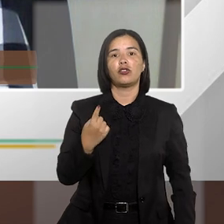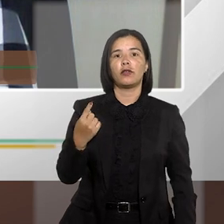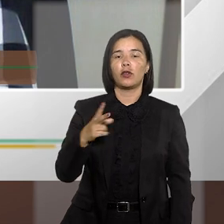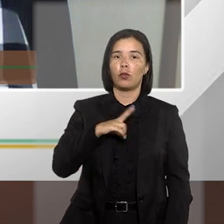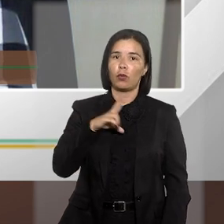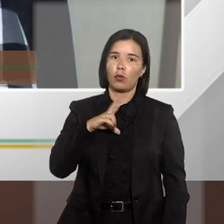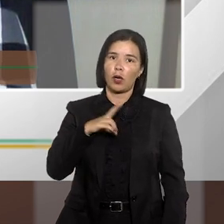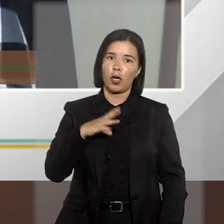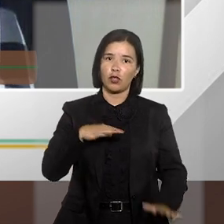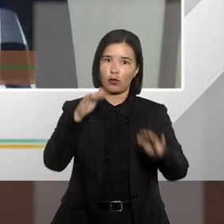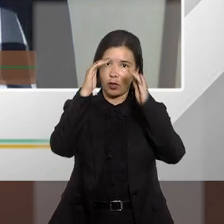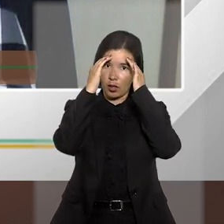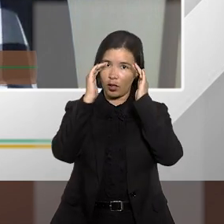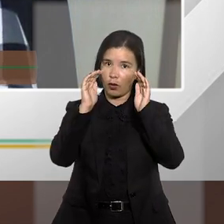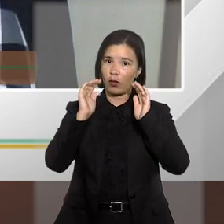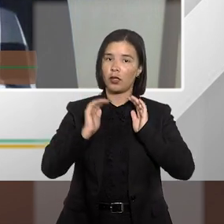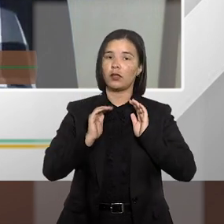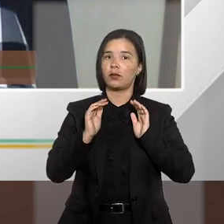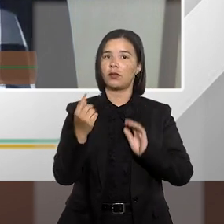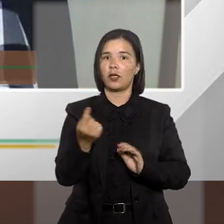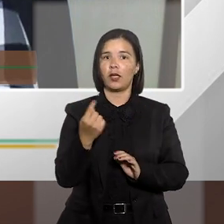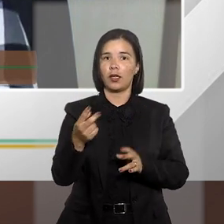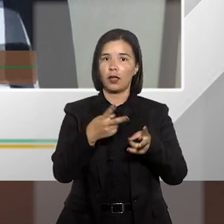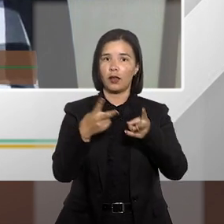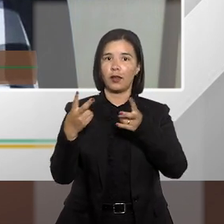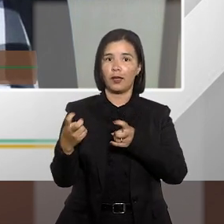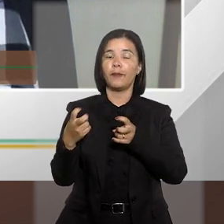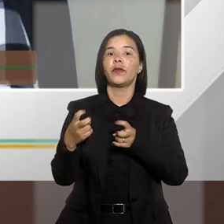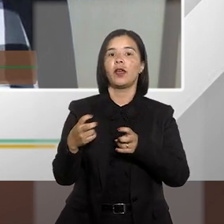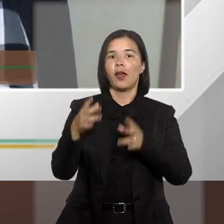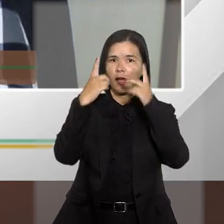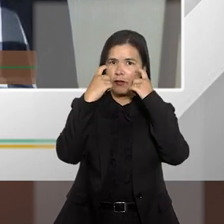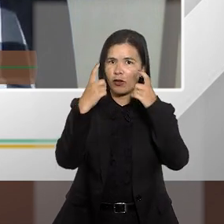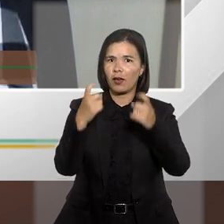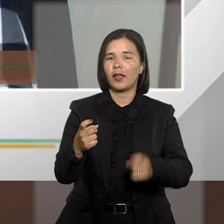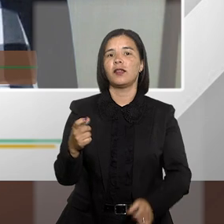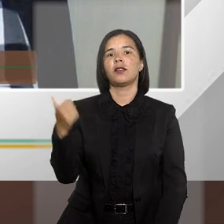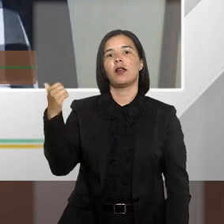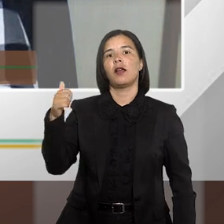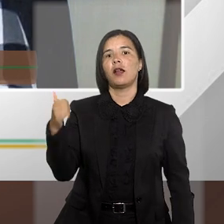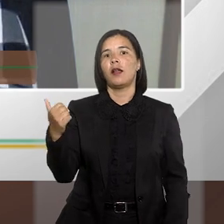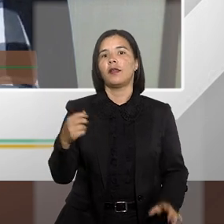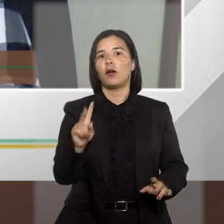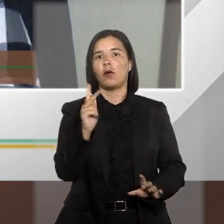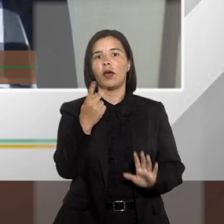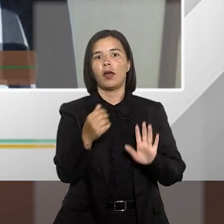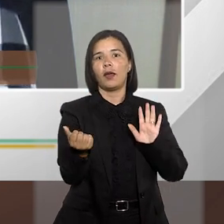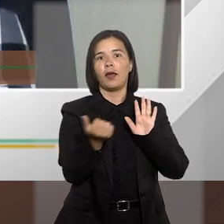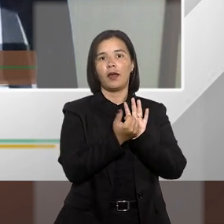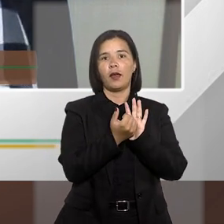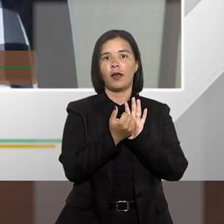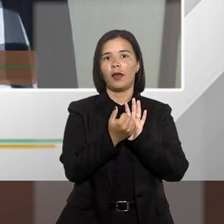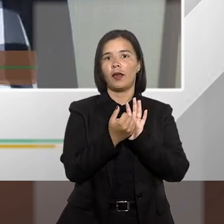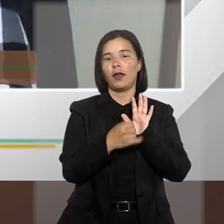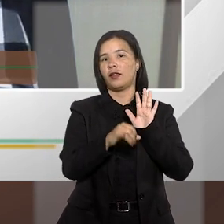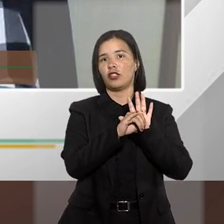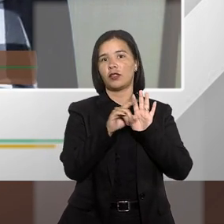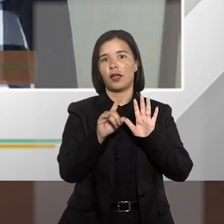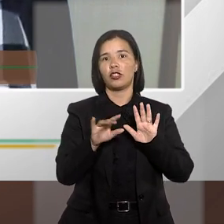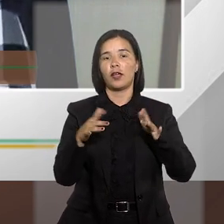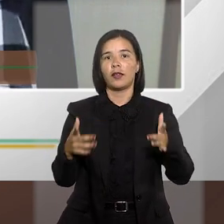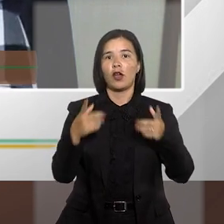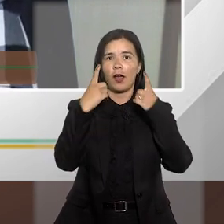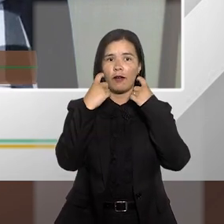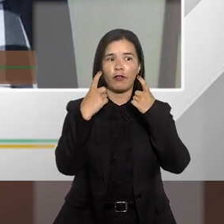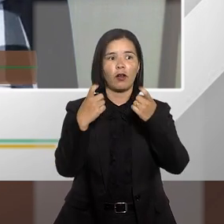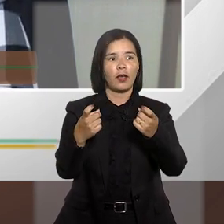fossem reconhecidas. Então, a violência das mulheres lésbicas como lesbofobia não é homofobia. As violências não são iguais, elas